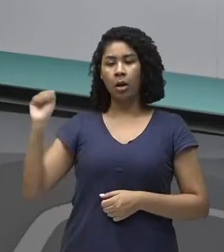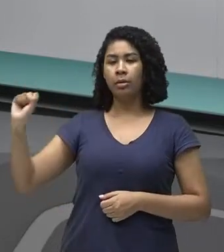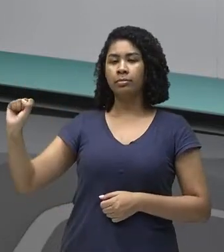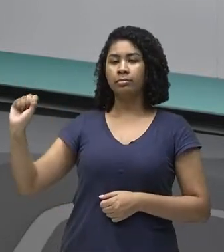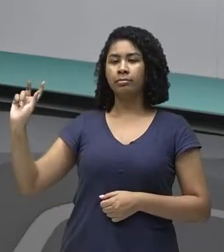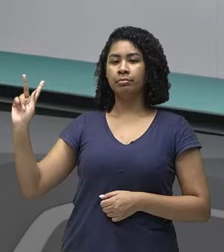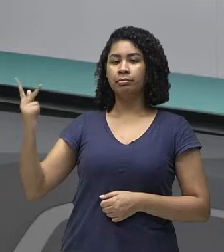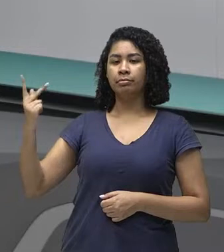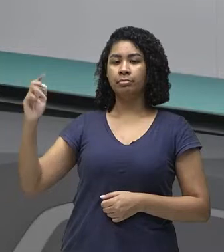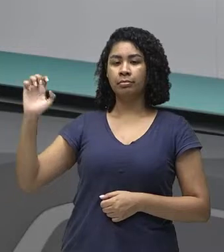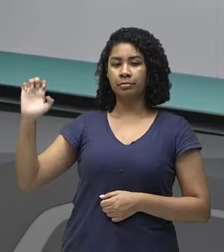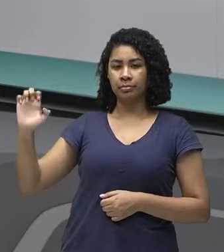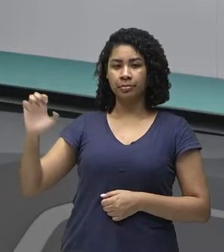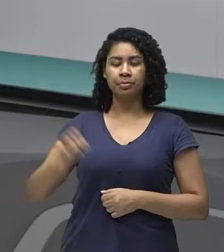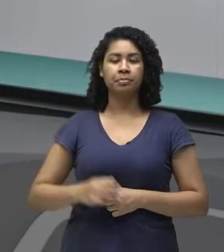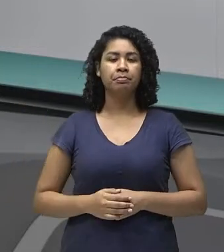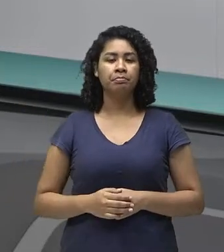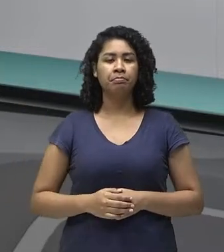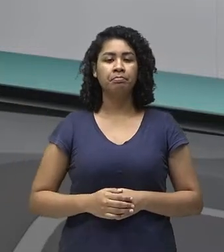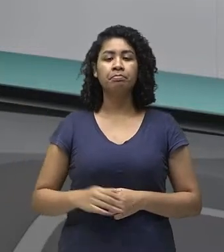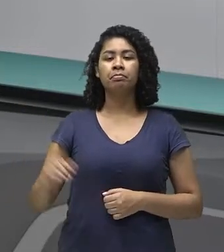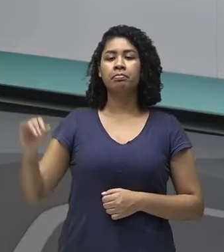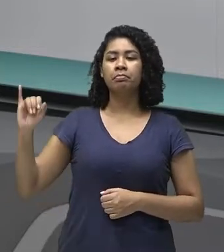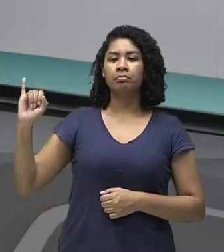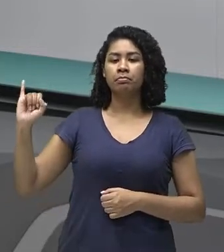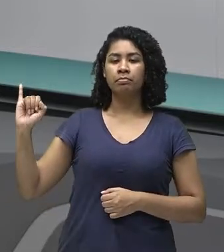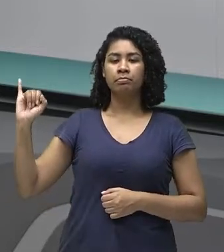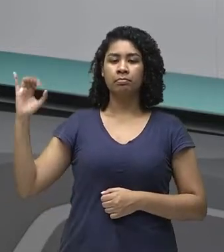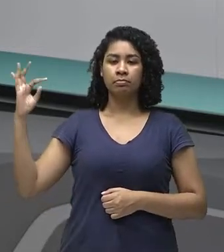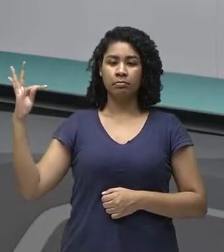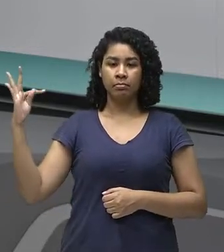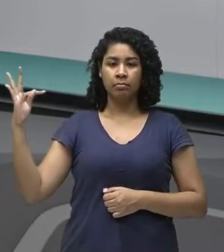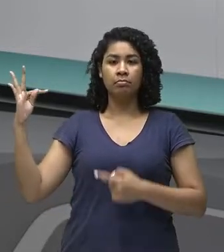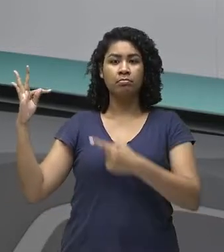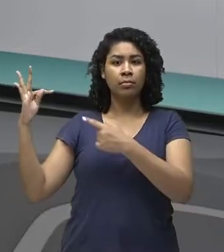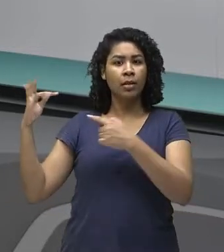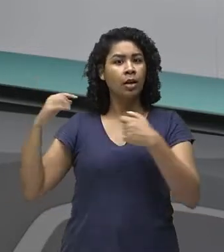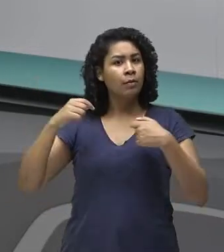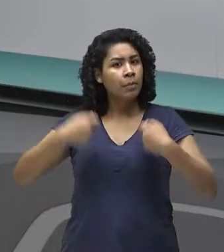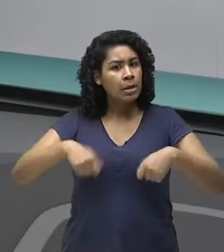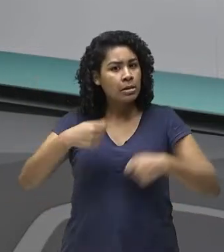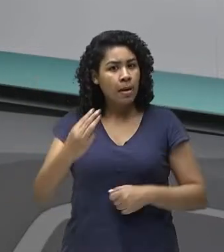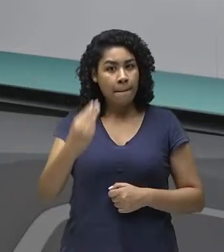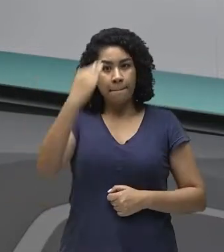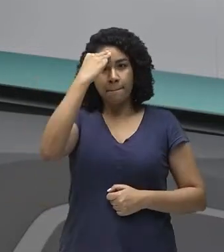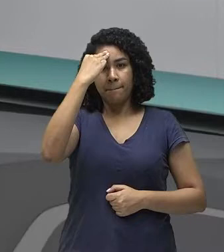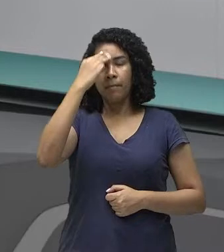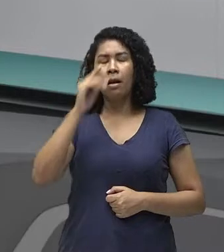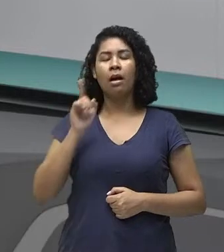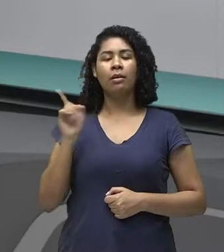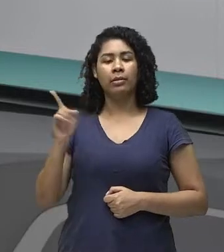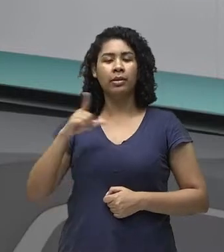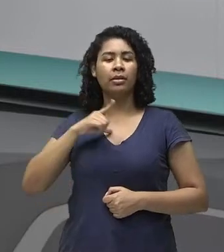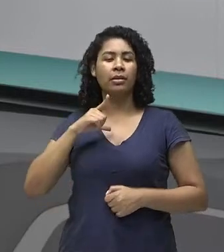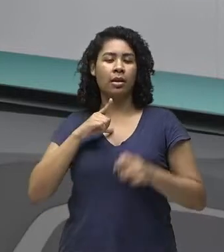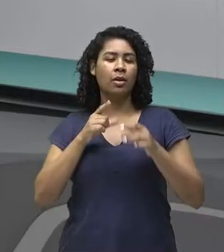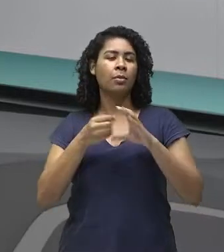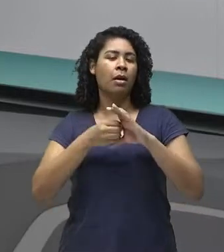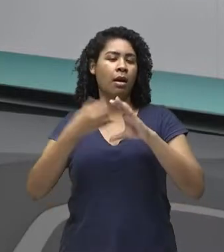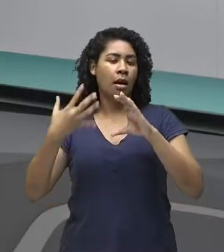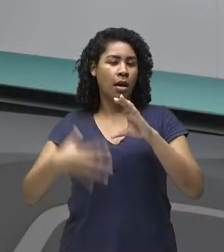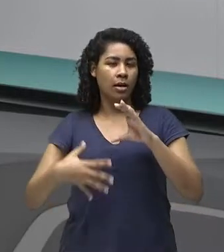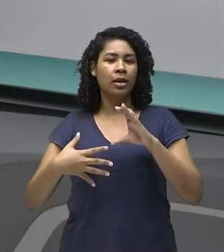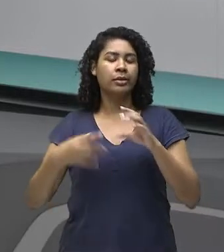she. Nós temos o it, gravem aí o it, que também tem uma particularidade aí, que não tem na nossa